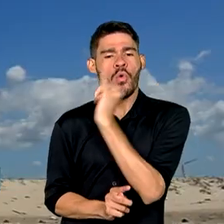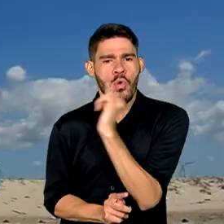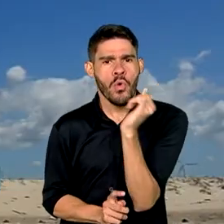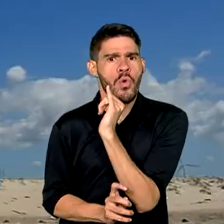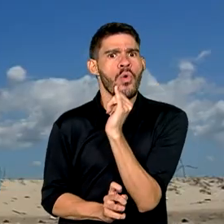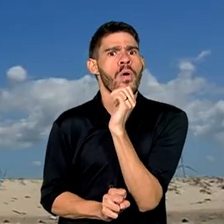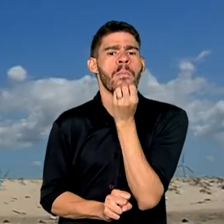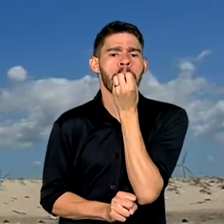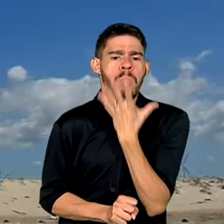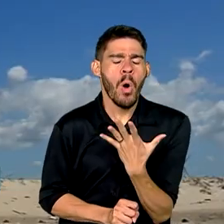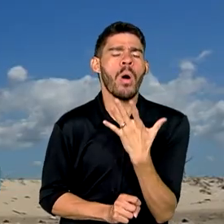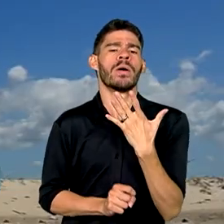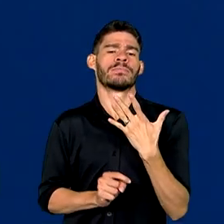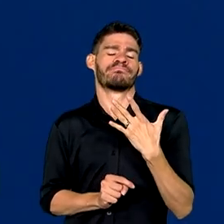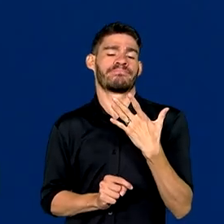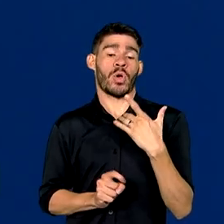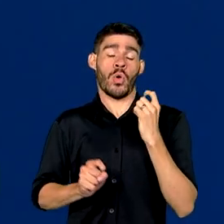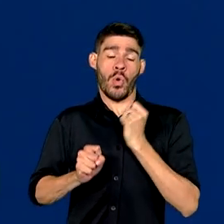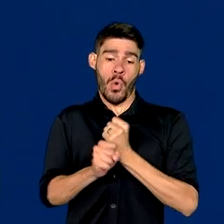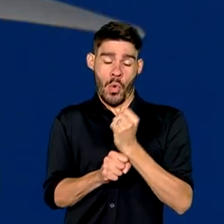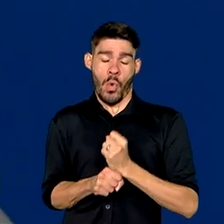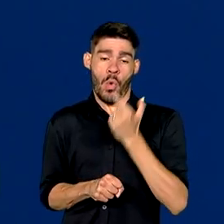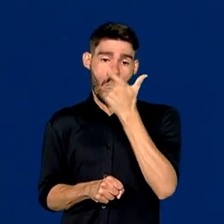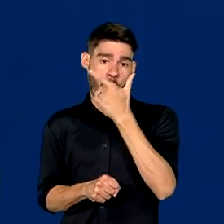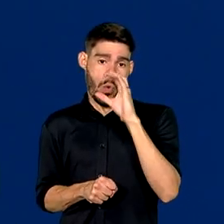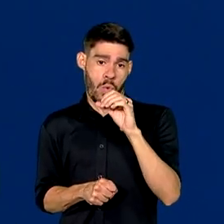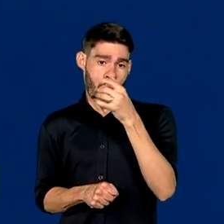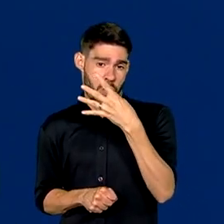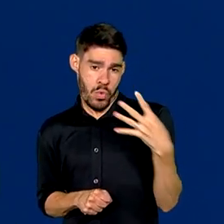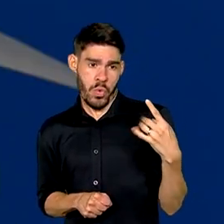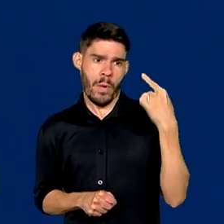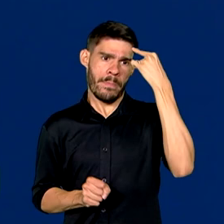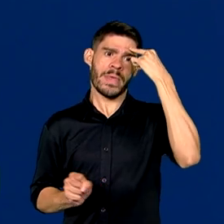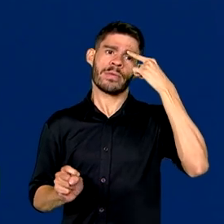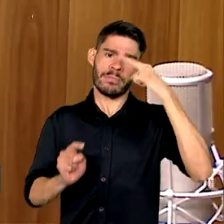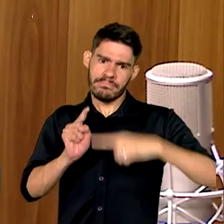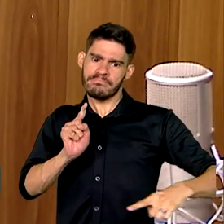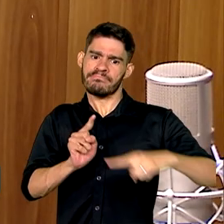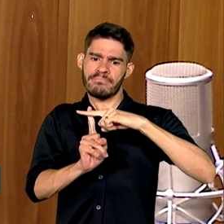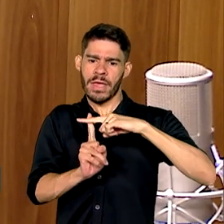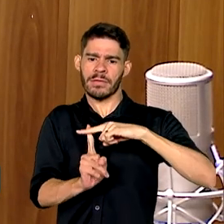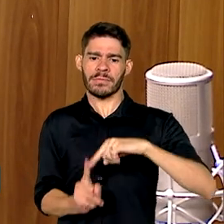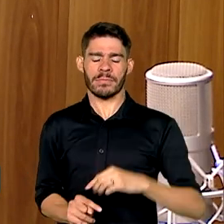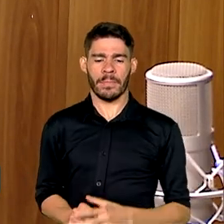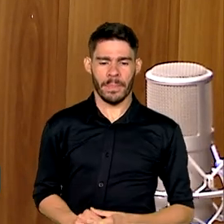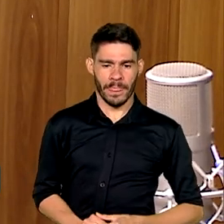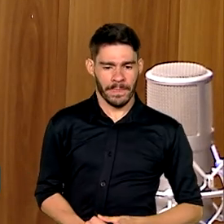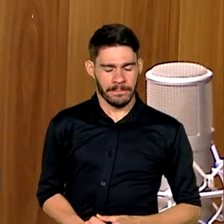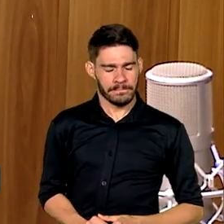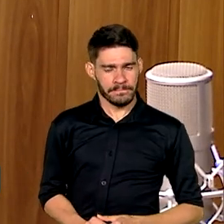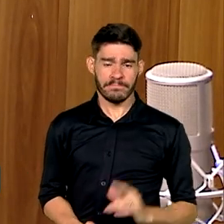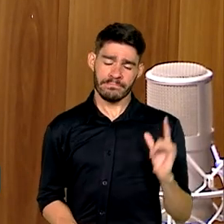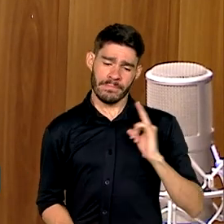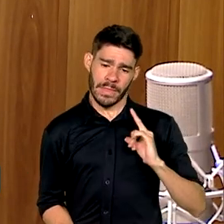para 2024, as perspectivas são otimistas. Nós temos